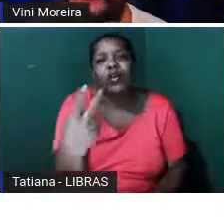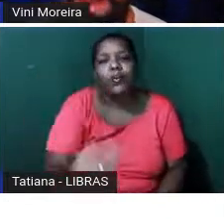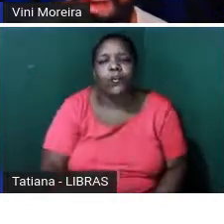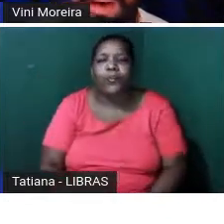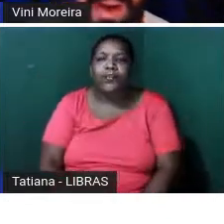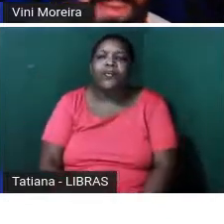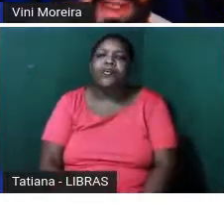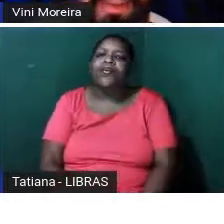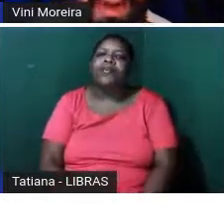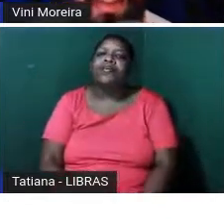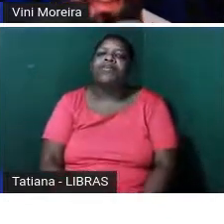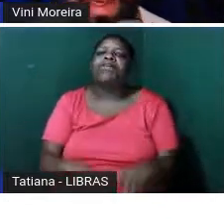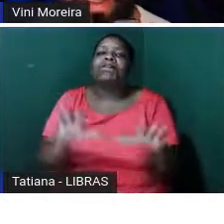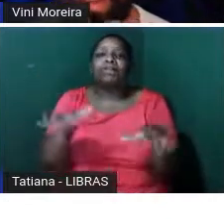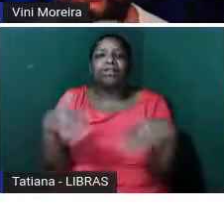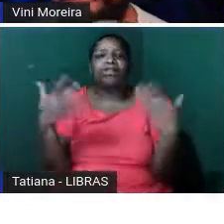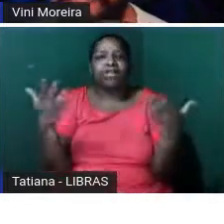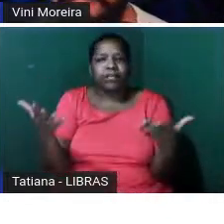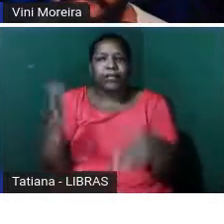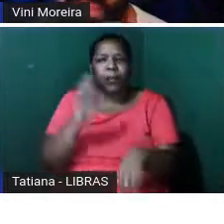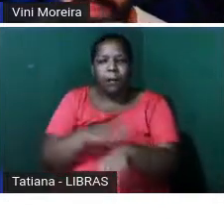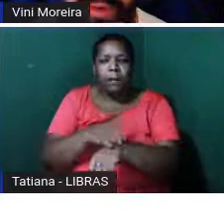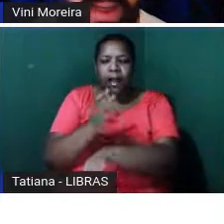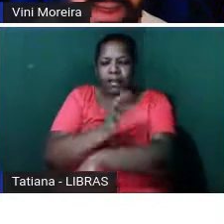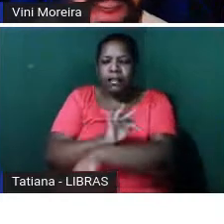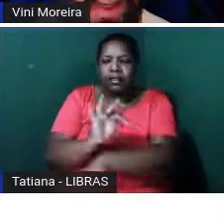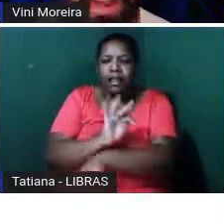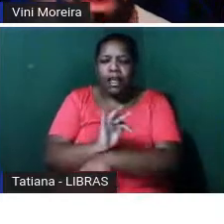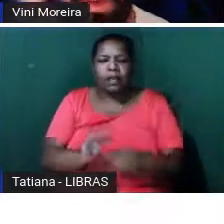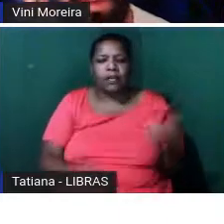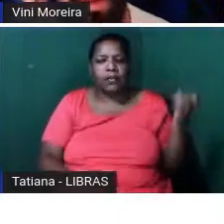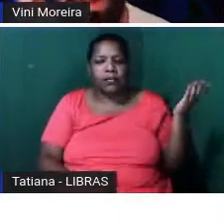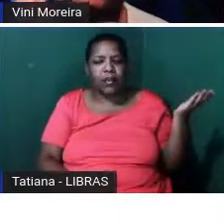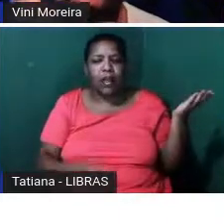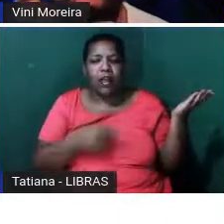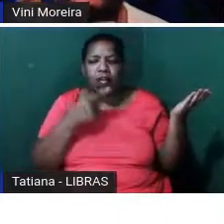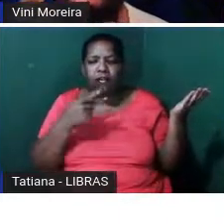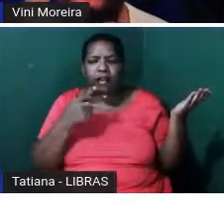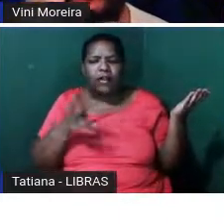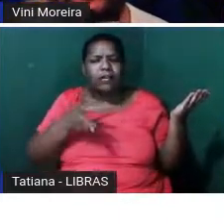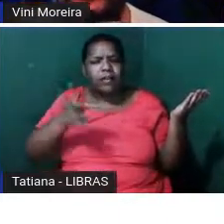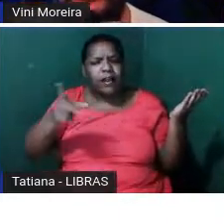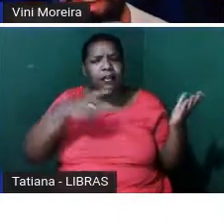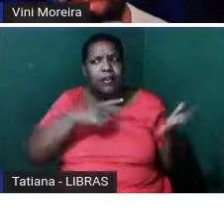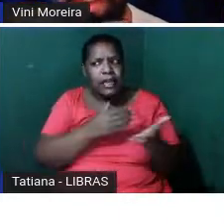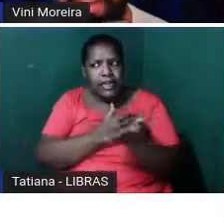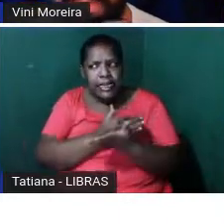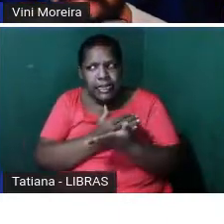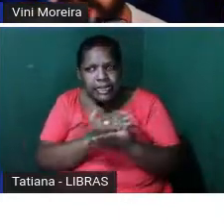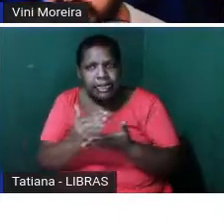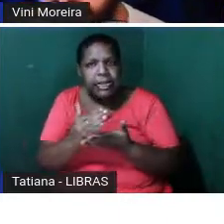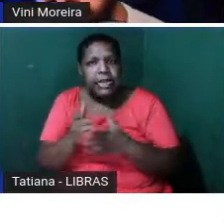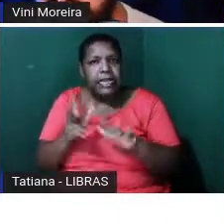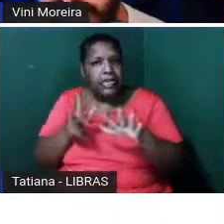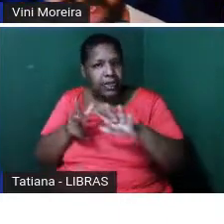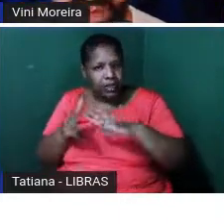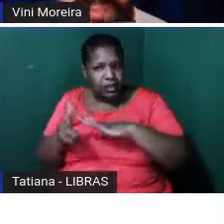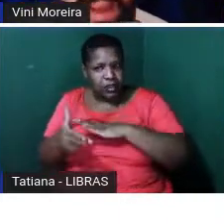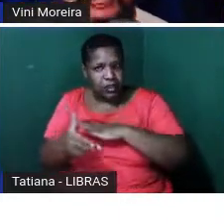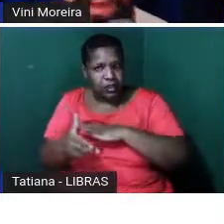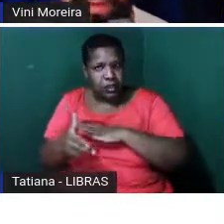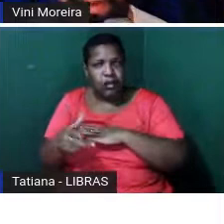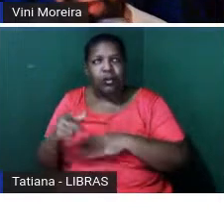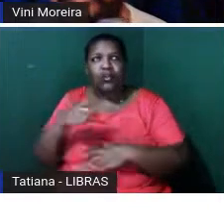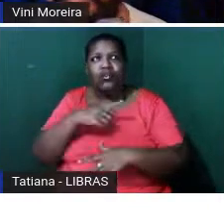e voltando então agora a parte mais técnica como eu falei toda vez que eu dava aula introdutória de edição eu